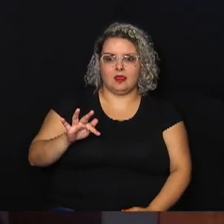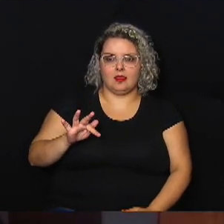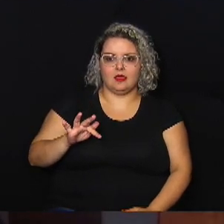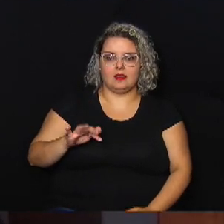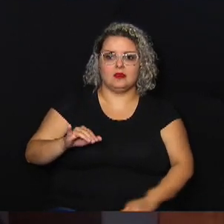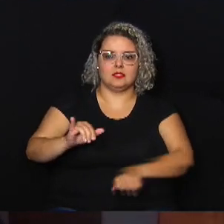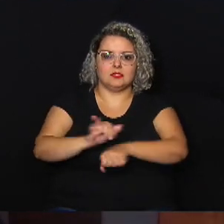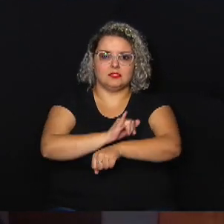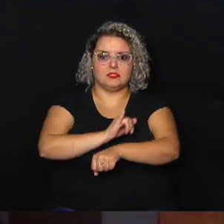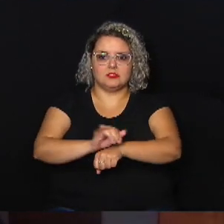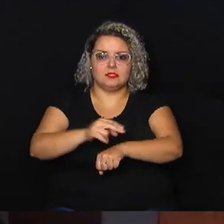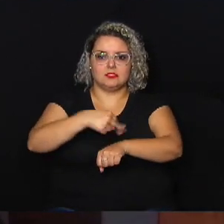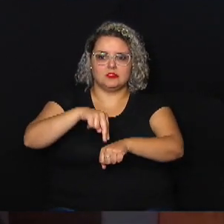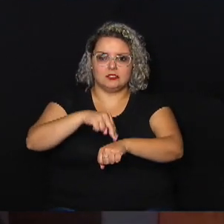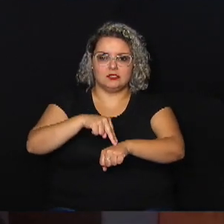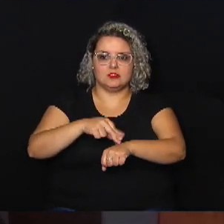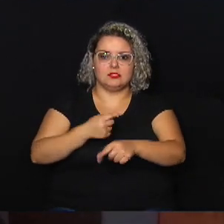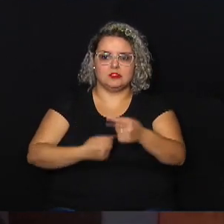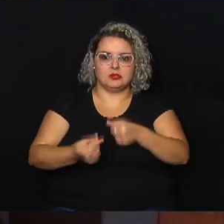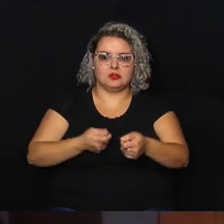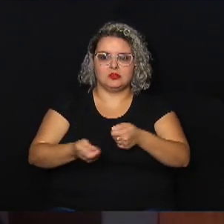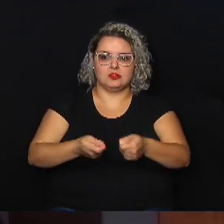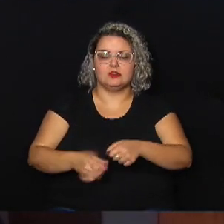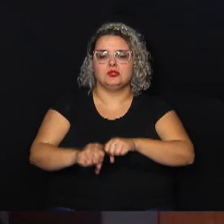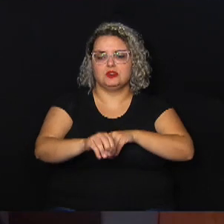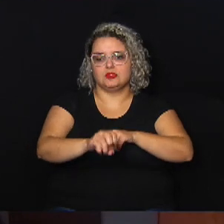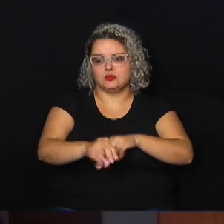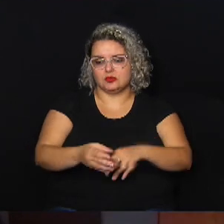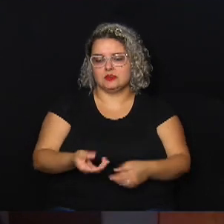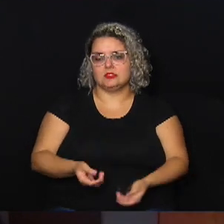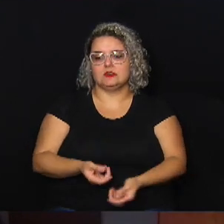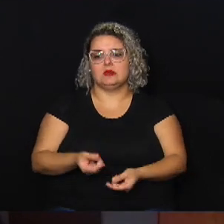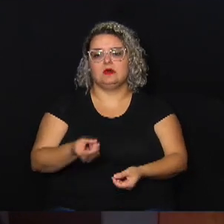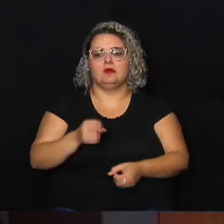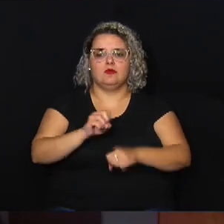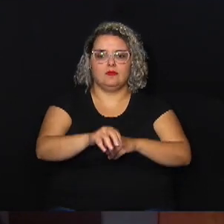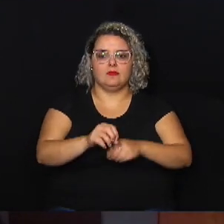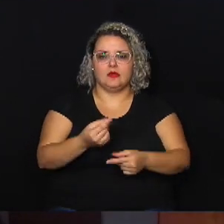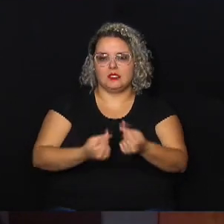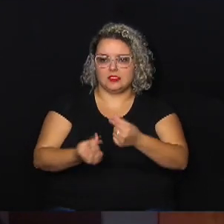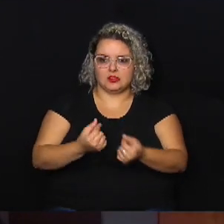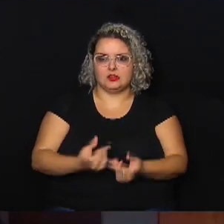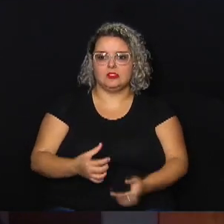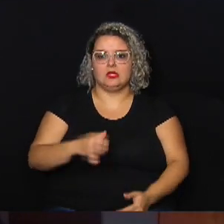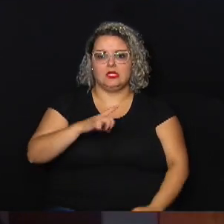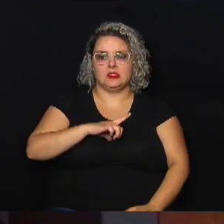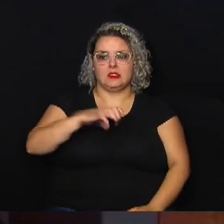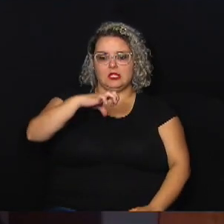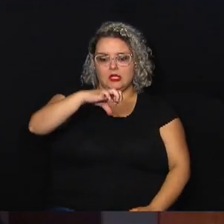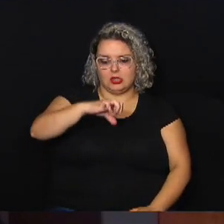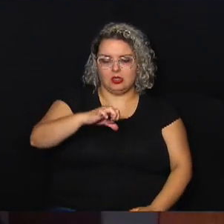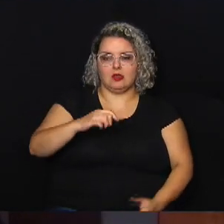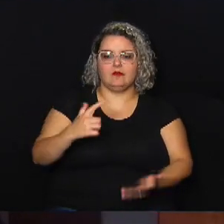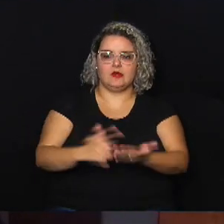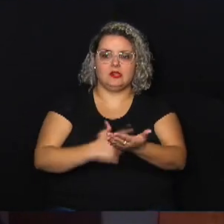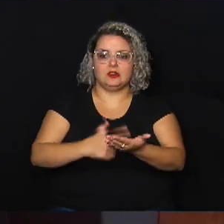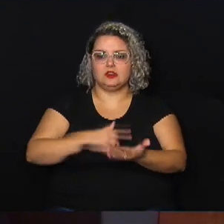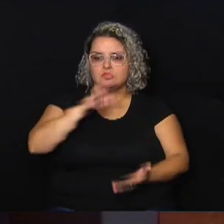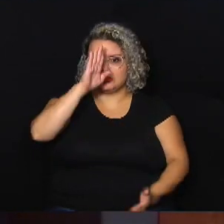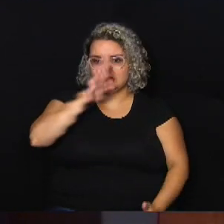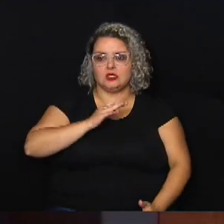Estratégia Nacional de Educação Financeira. E lá tem 9 livros de graça para as crianças